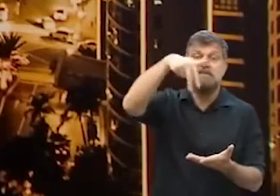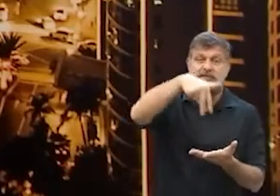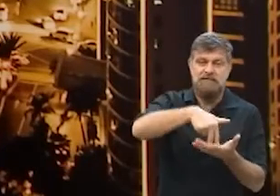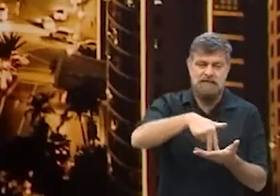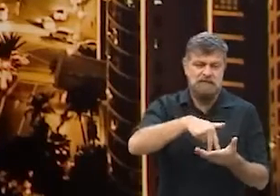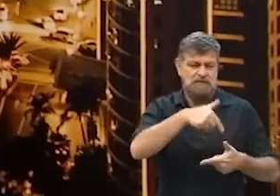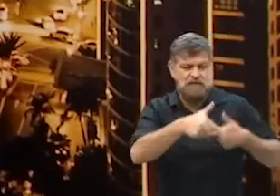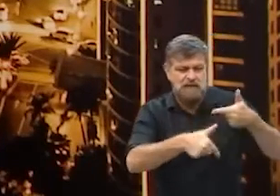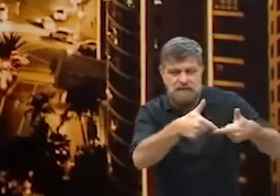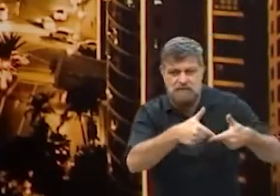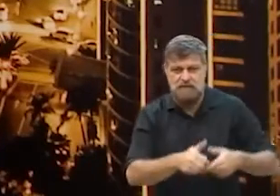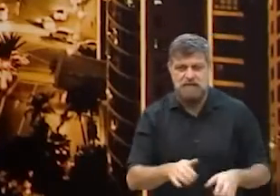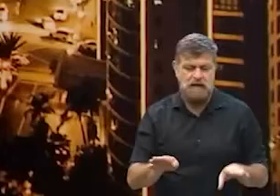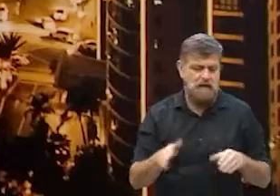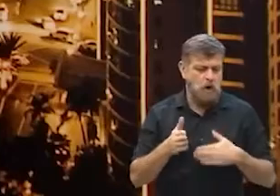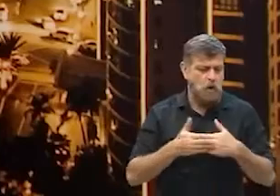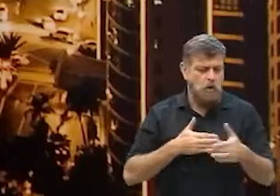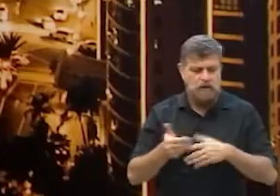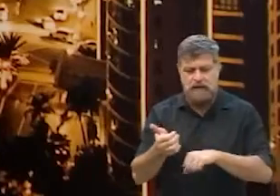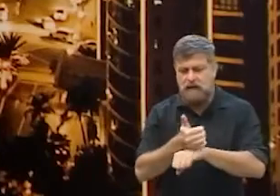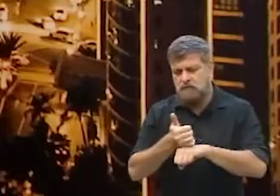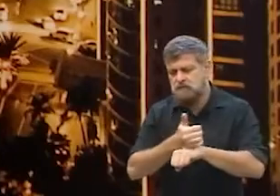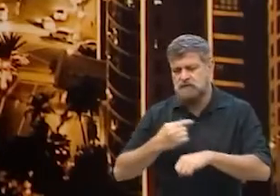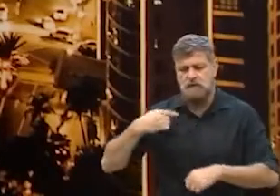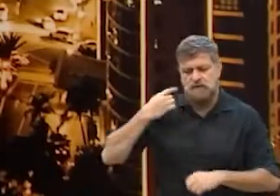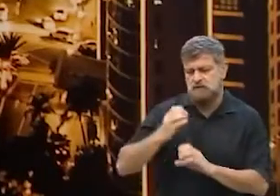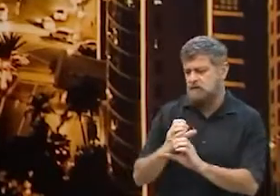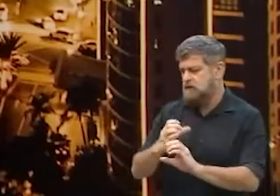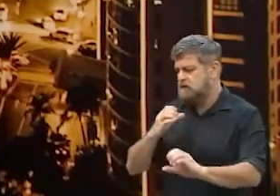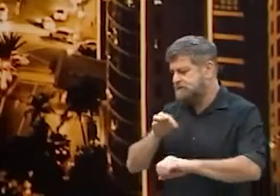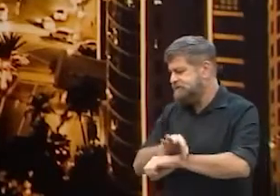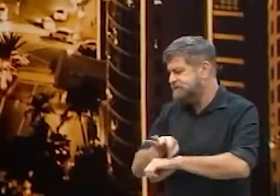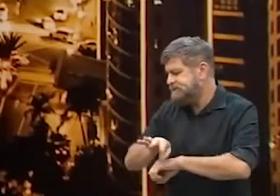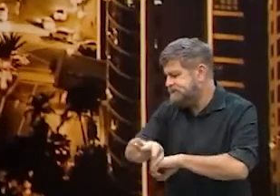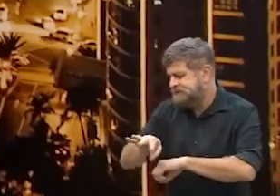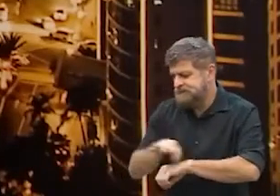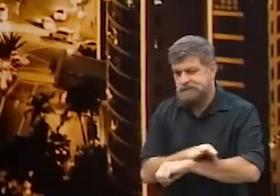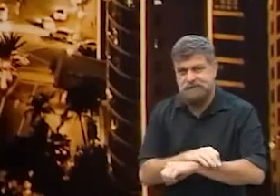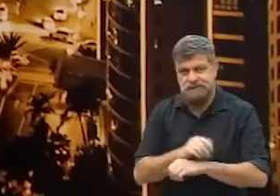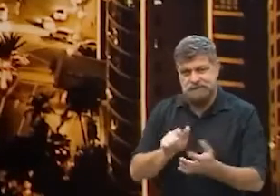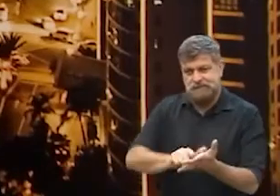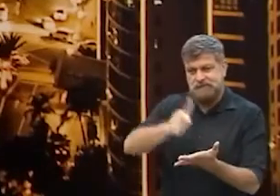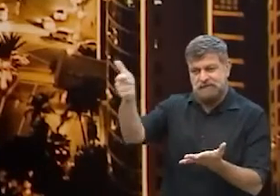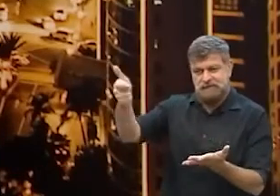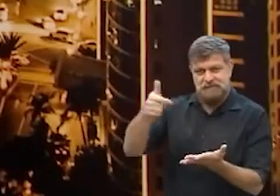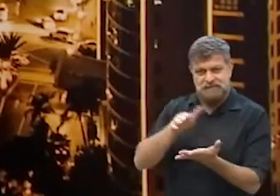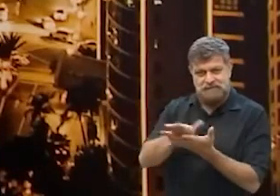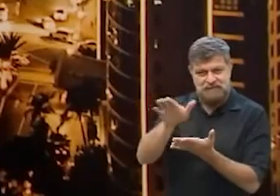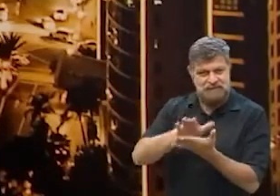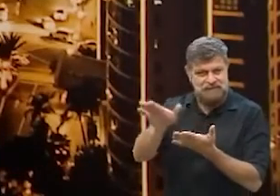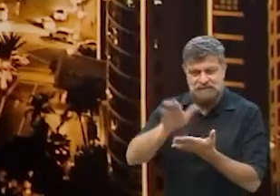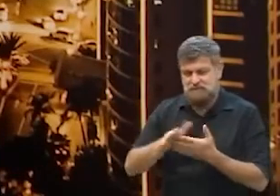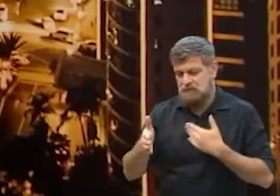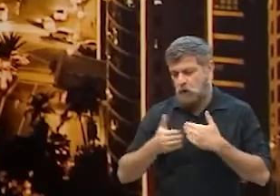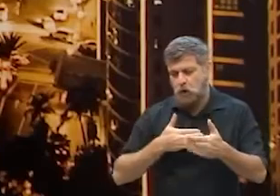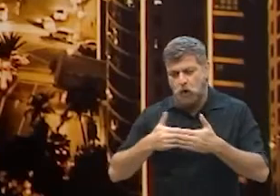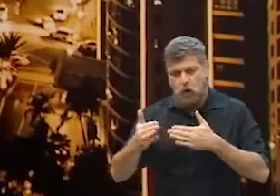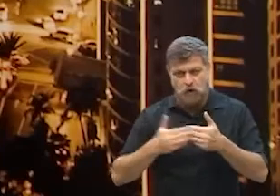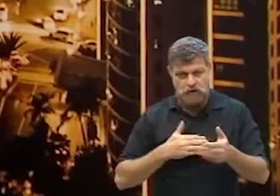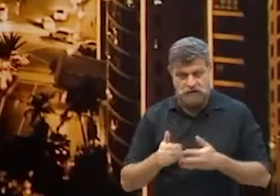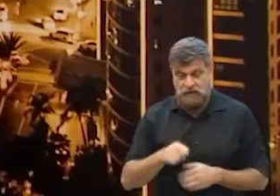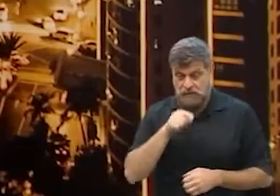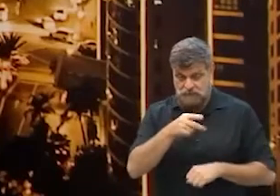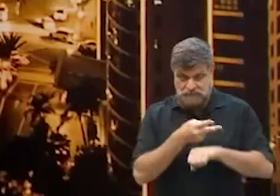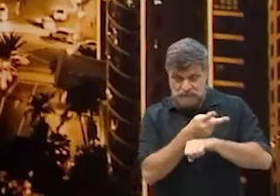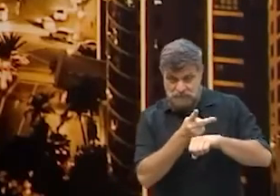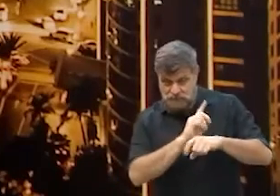serviço. Seja para ser corretor, advogado, engenheiro, arquiteto, né, jornalista. Então, eu acho que quando você